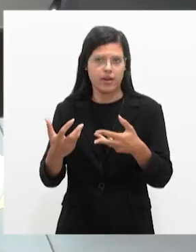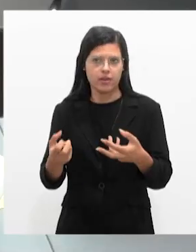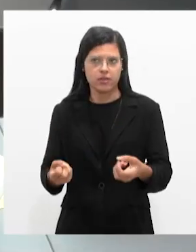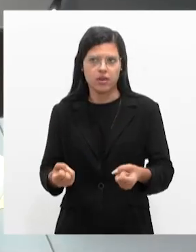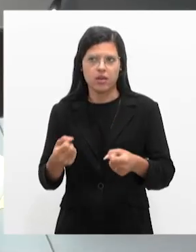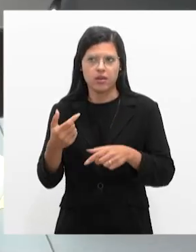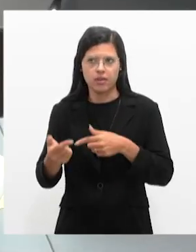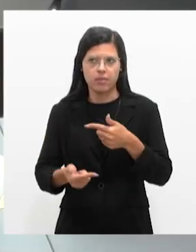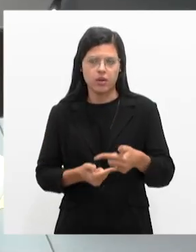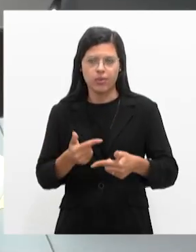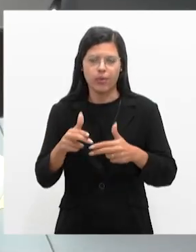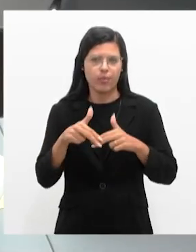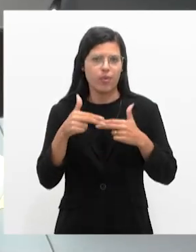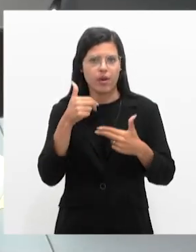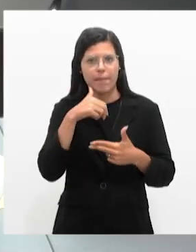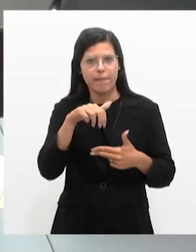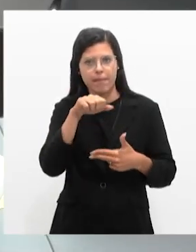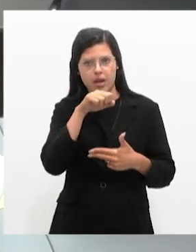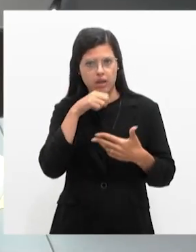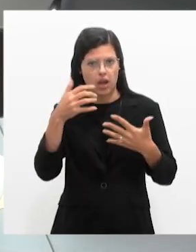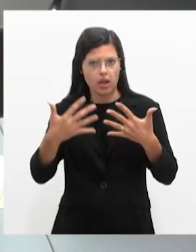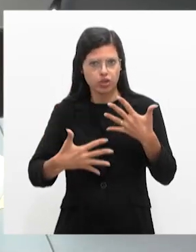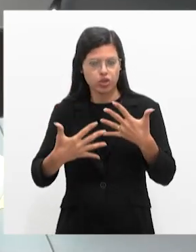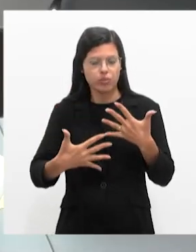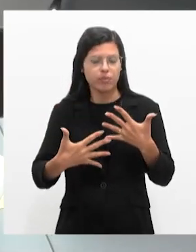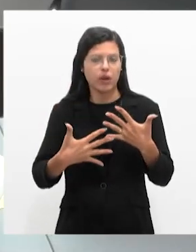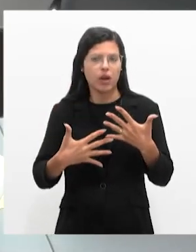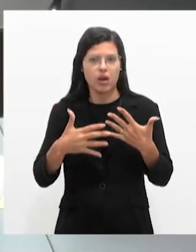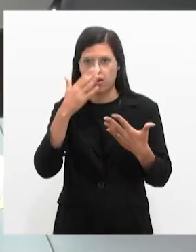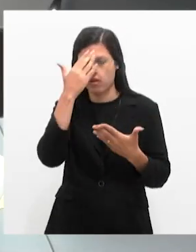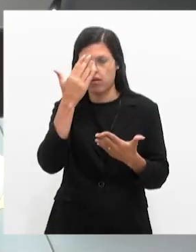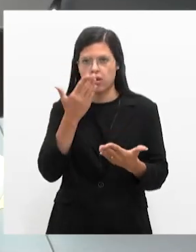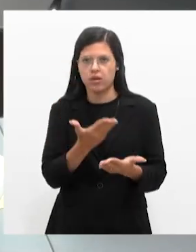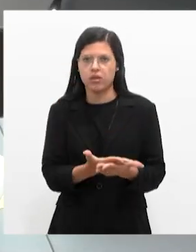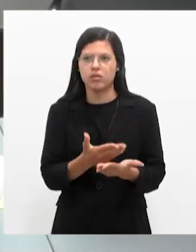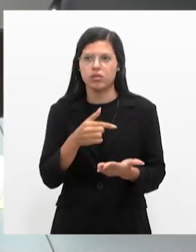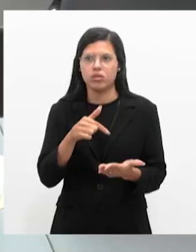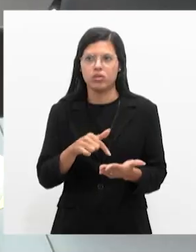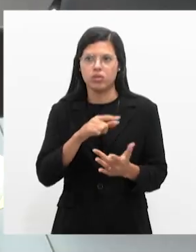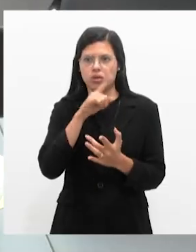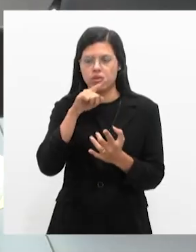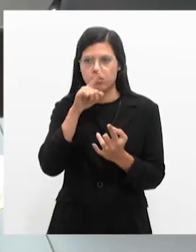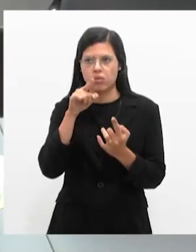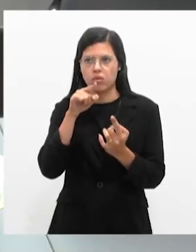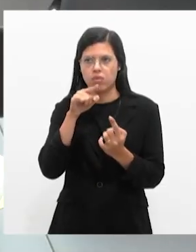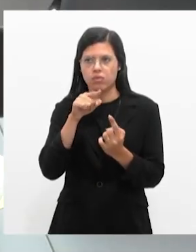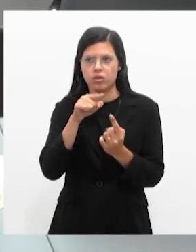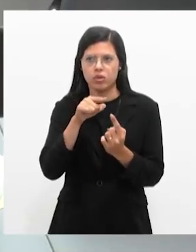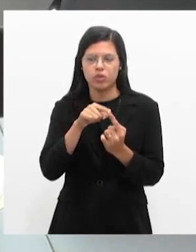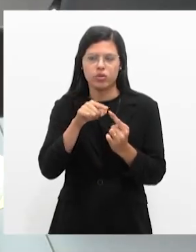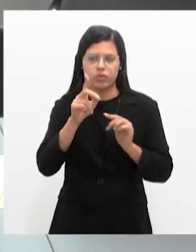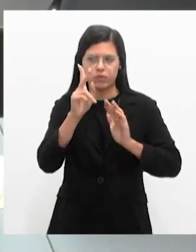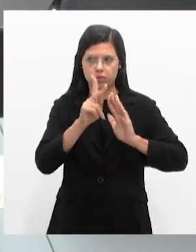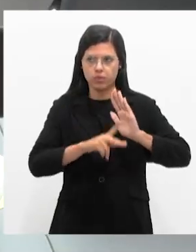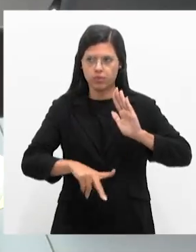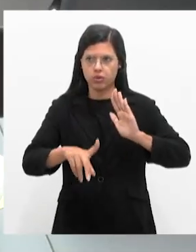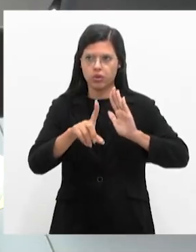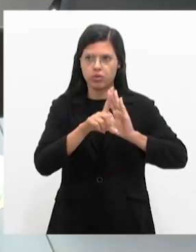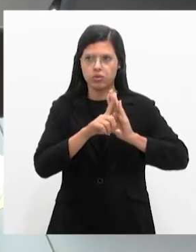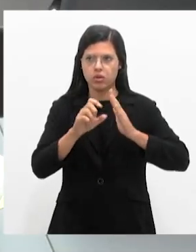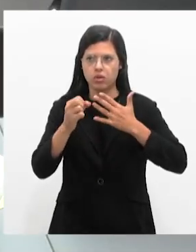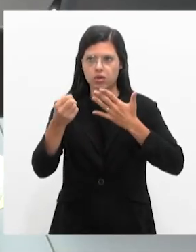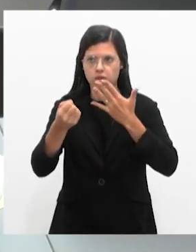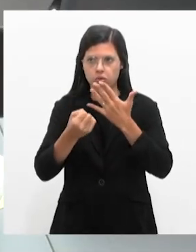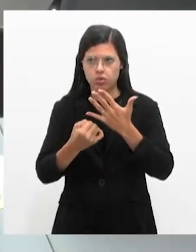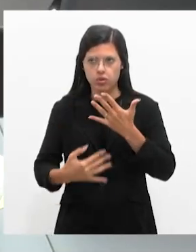ser ela uma mãe atípica. Eu acho que essa foi a colocação da leitura que eu extraí da justificativa